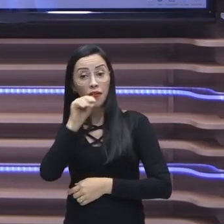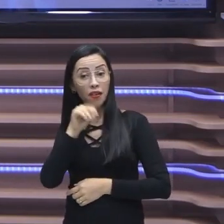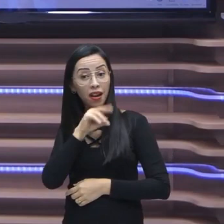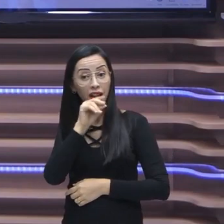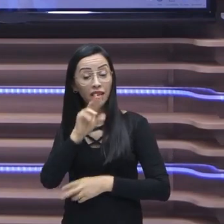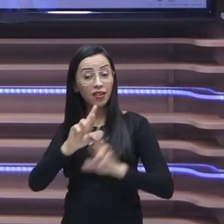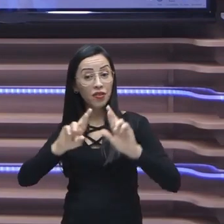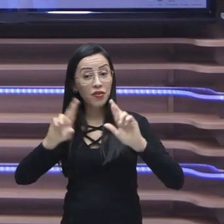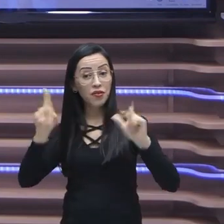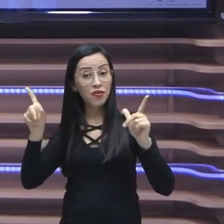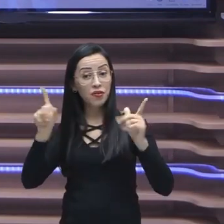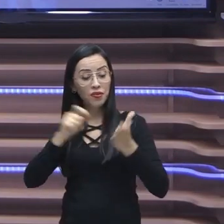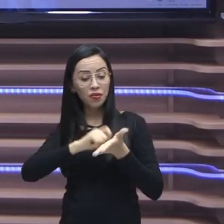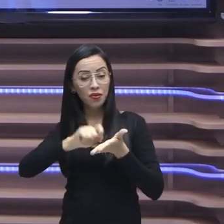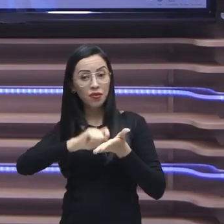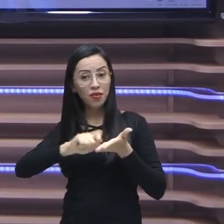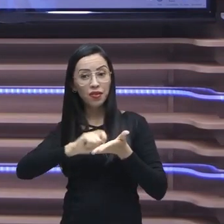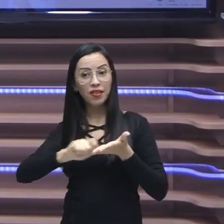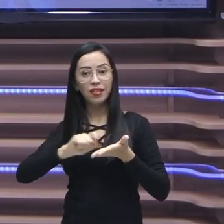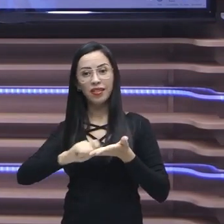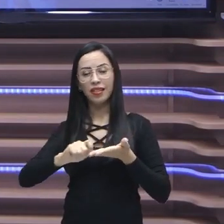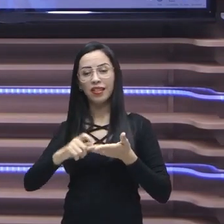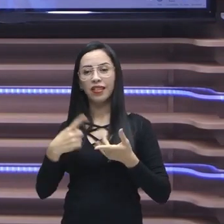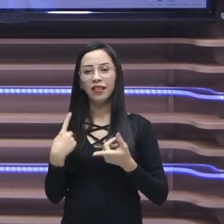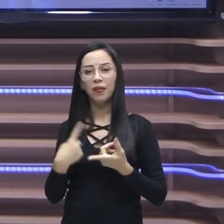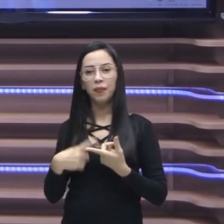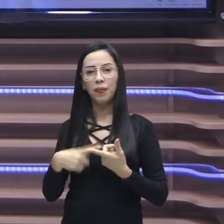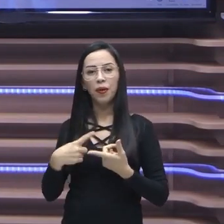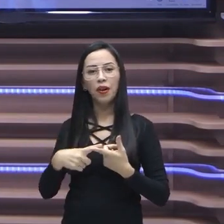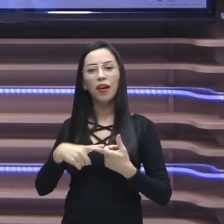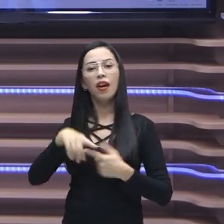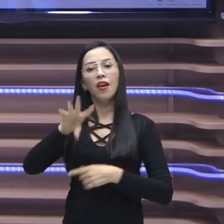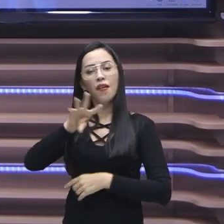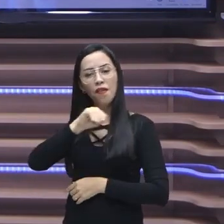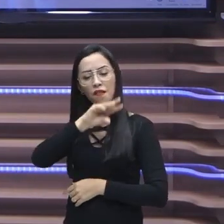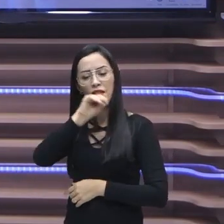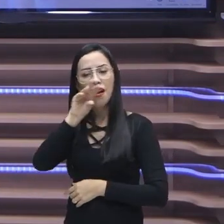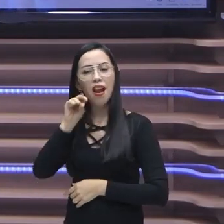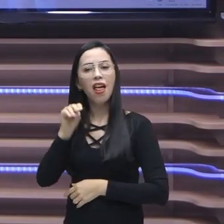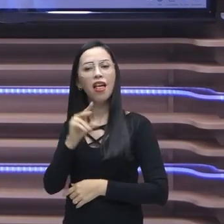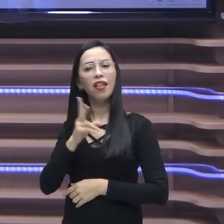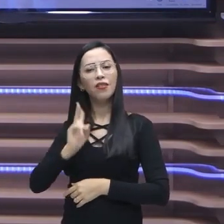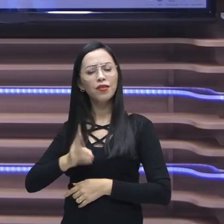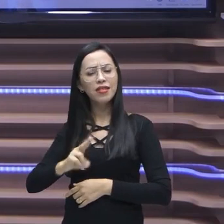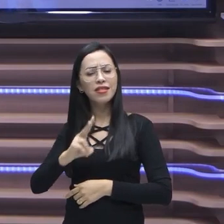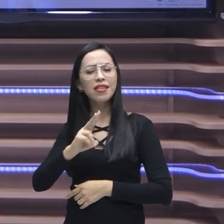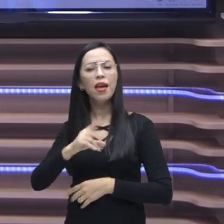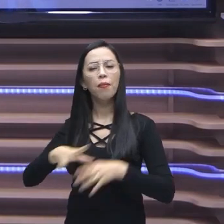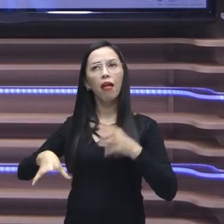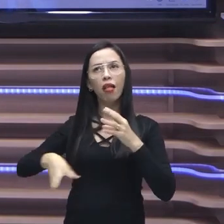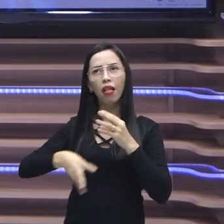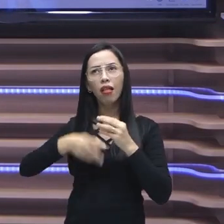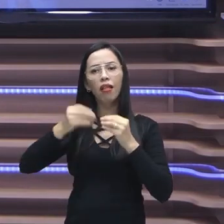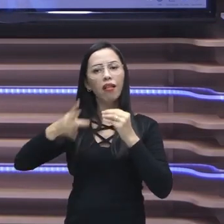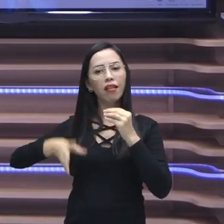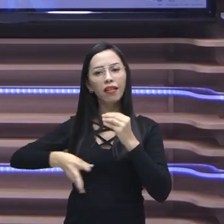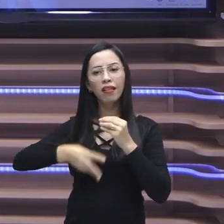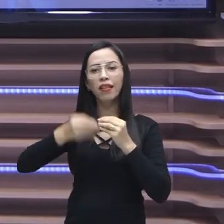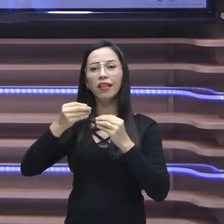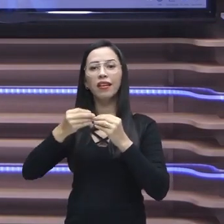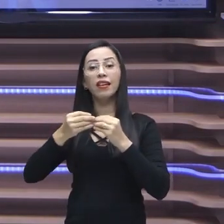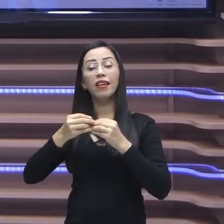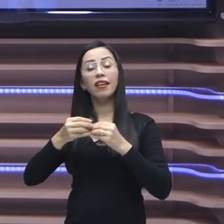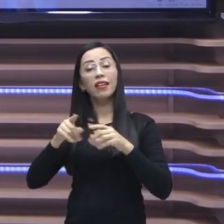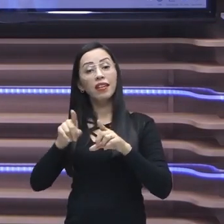Então, na língua falada, a todo momento nós estamos colocando assunto, retirando assunto, voltando ao assunto principal. Por